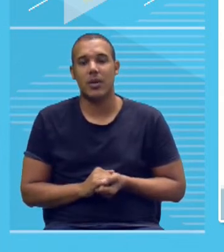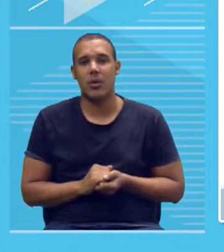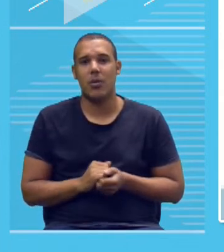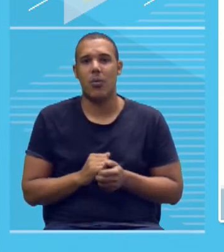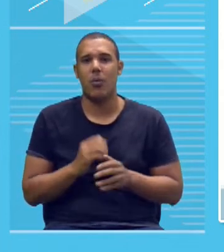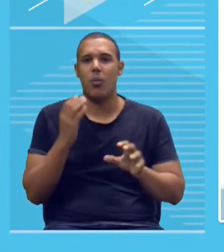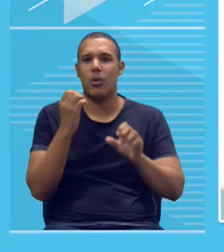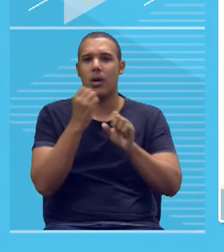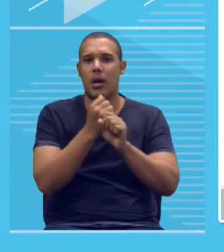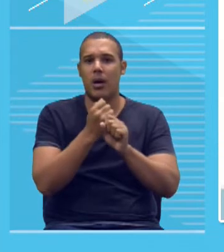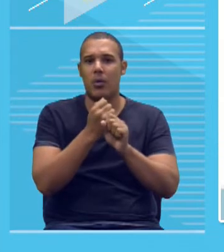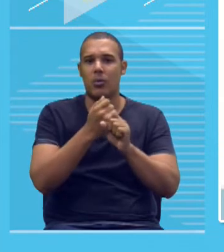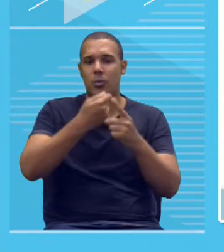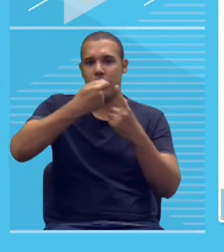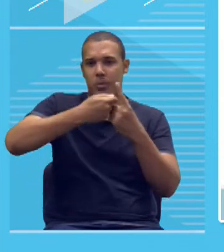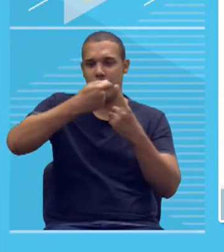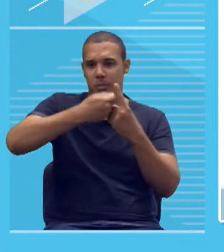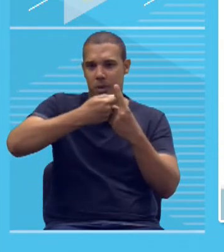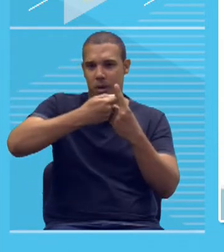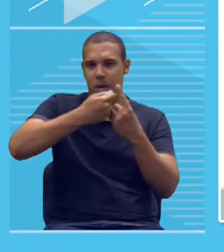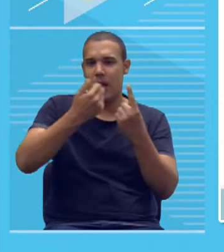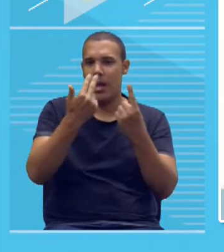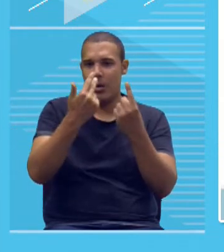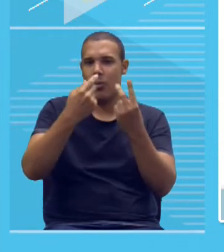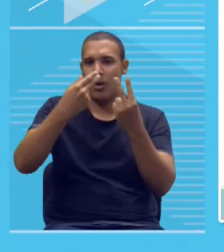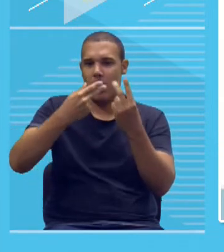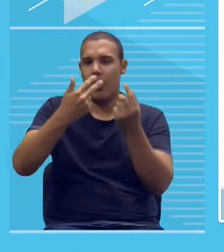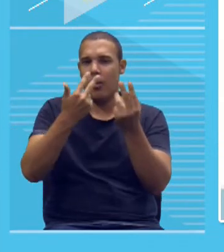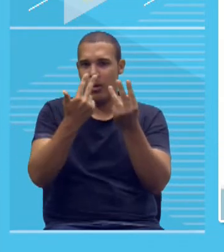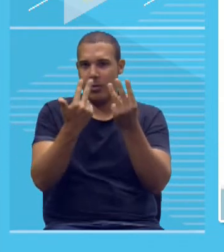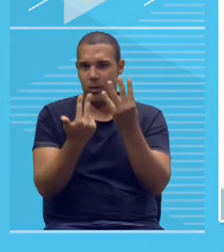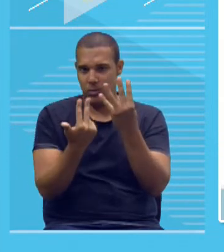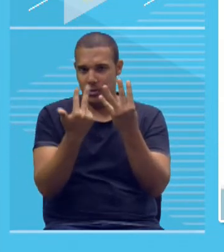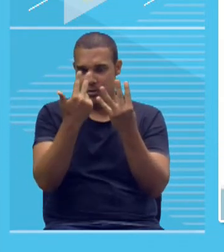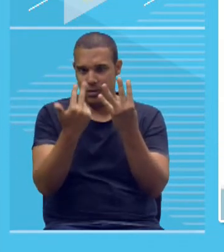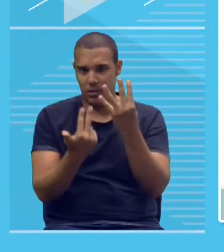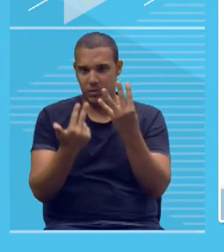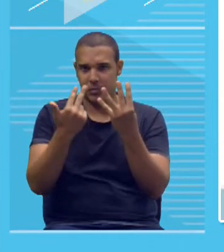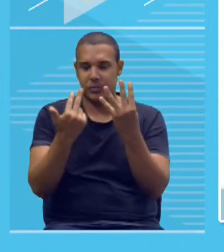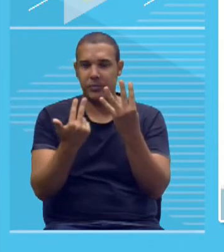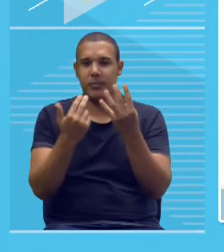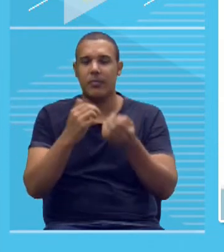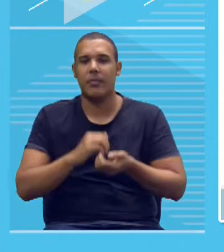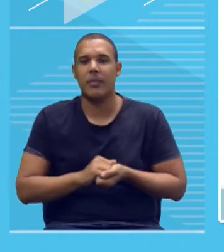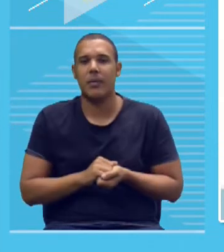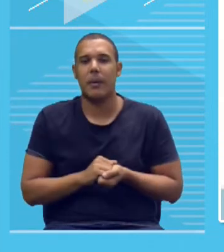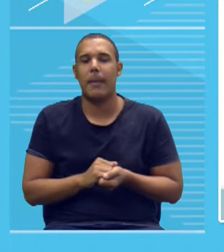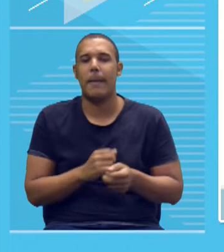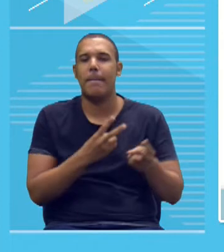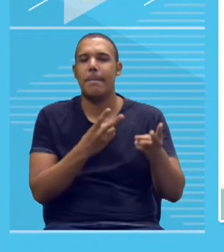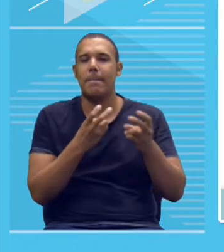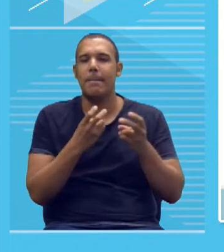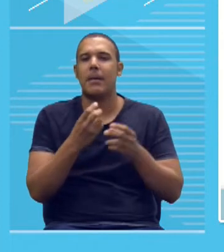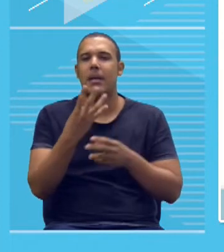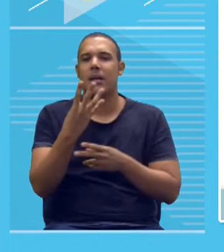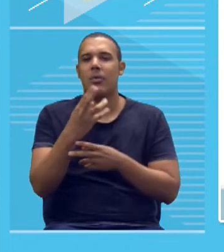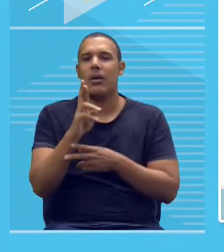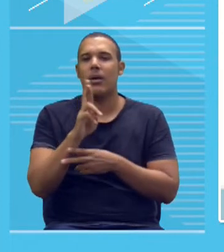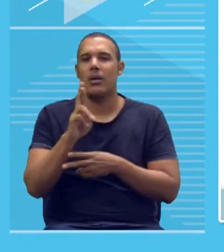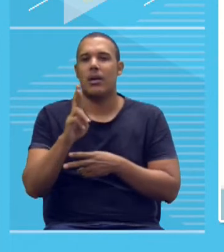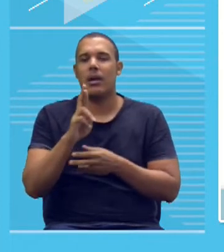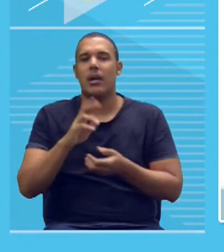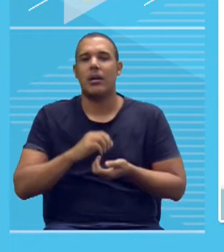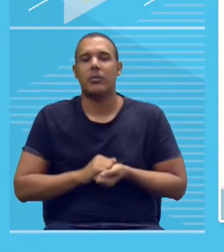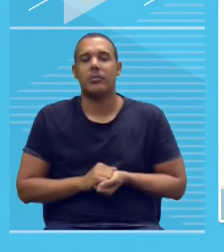primeiro mês é o mesmo do segundo é o mesmo do terceiro é o mesmo do quarto eu percebo que é sempre quatro reais é só para as casa